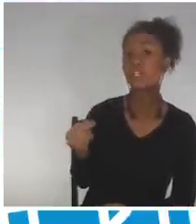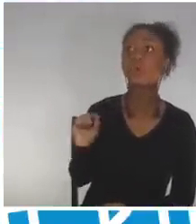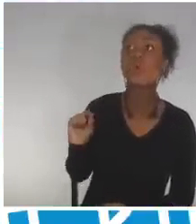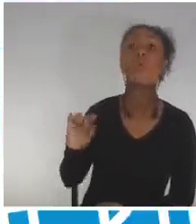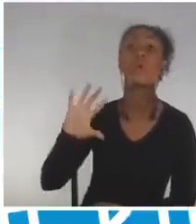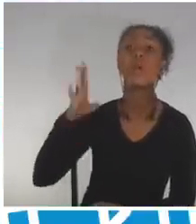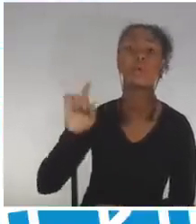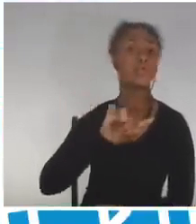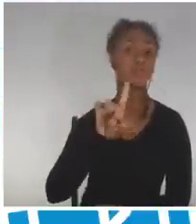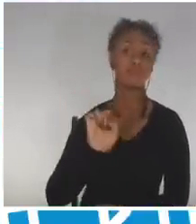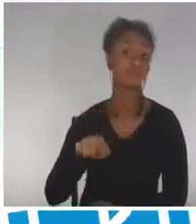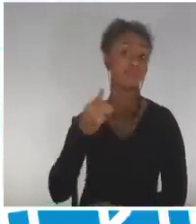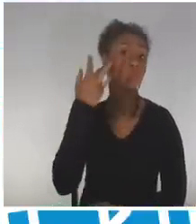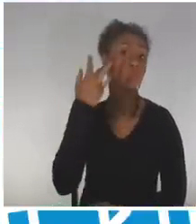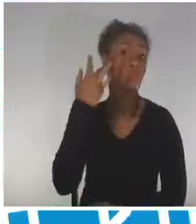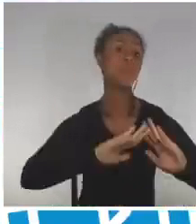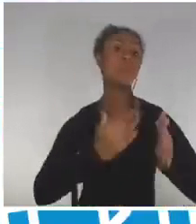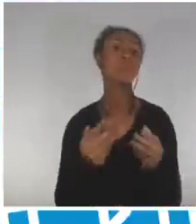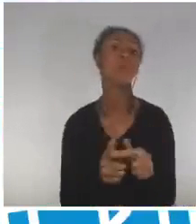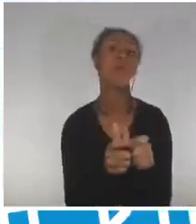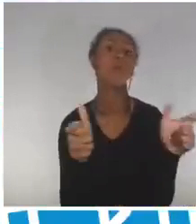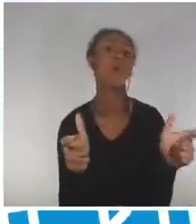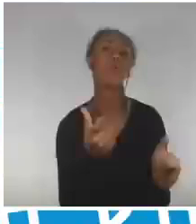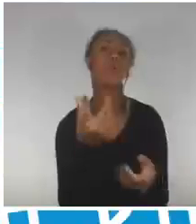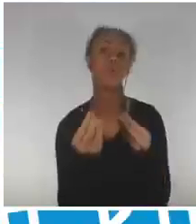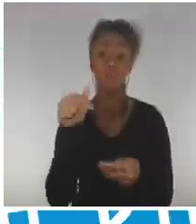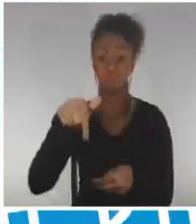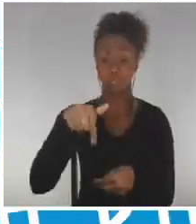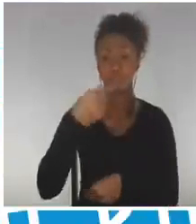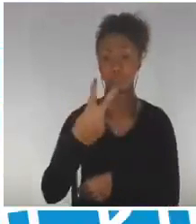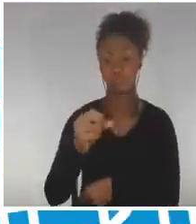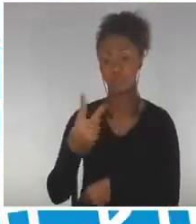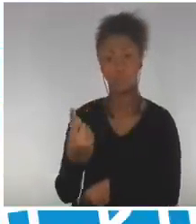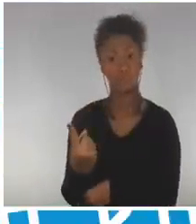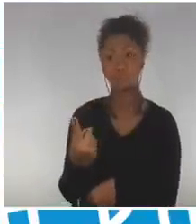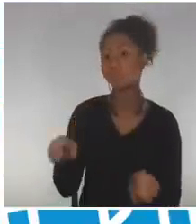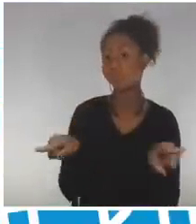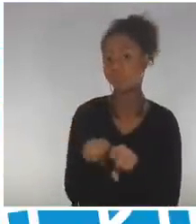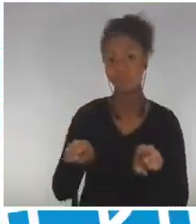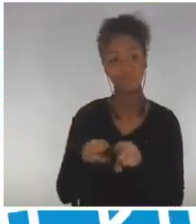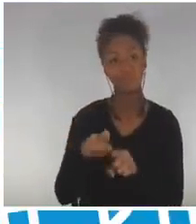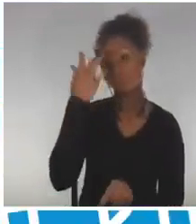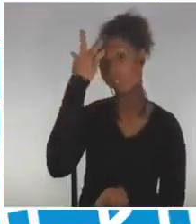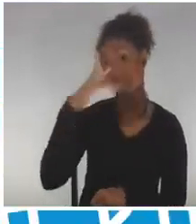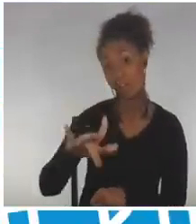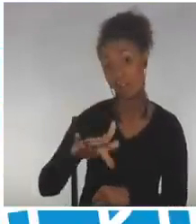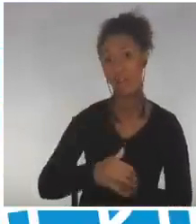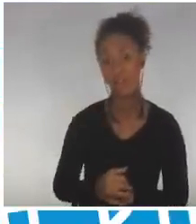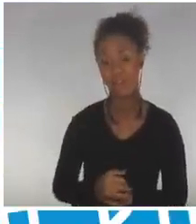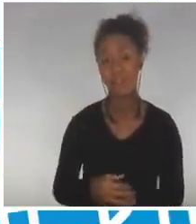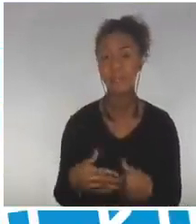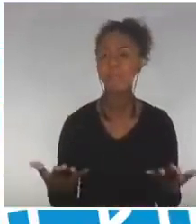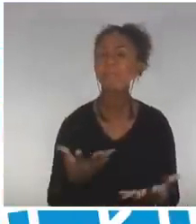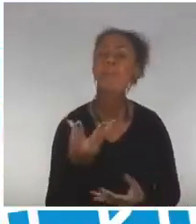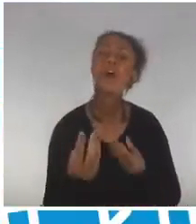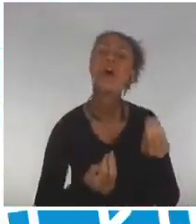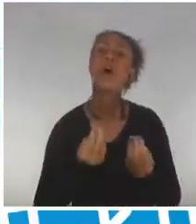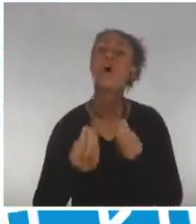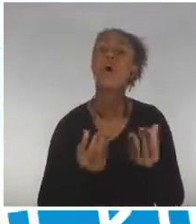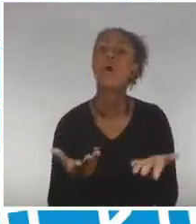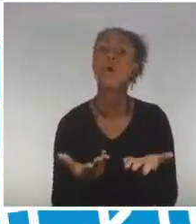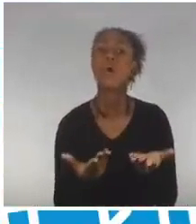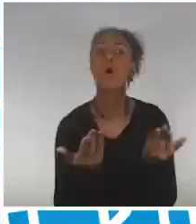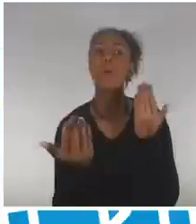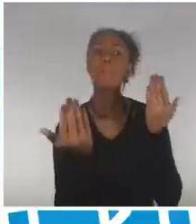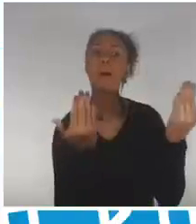das escolas, e nem em 2021, né? Como é que nós vamos fazer uma análise